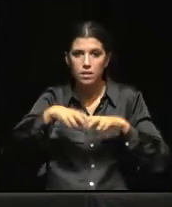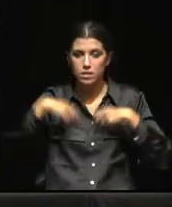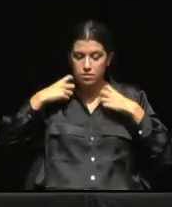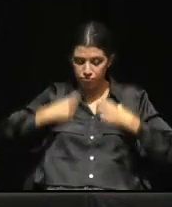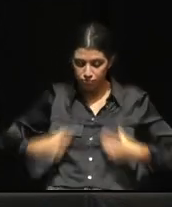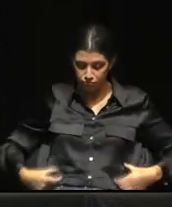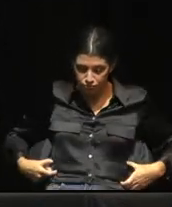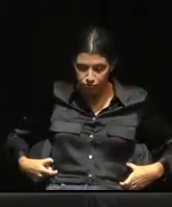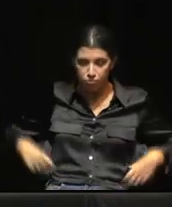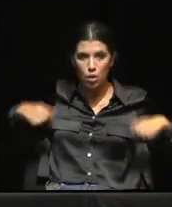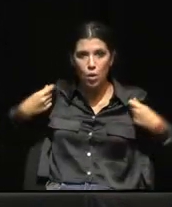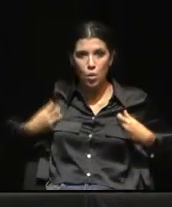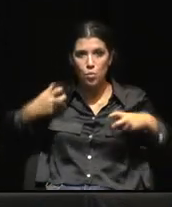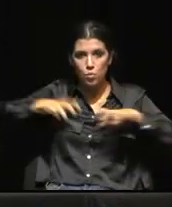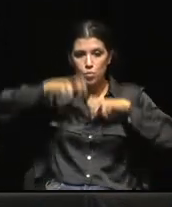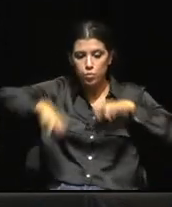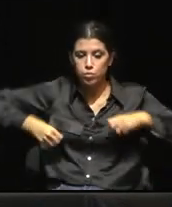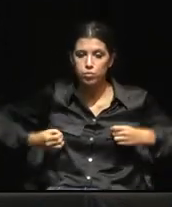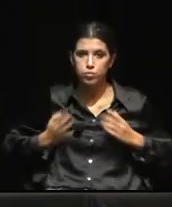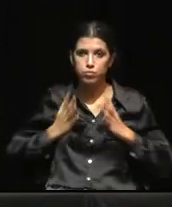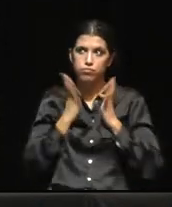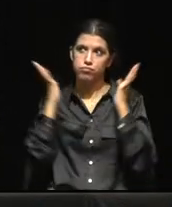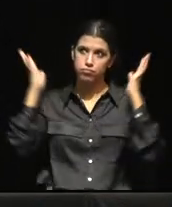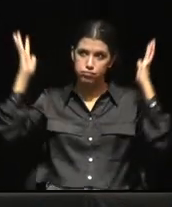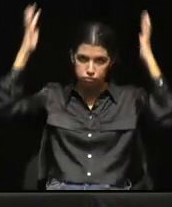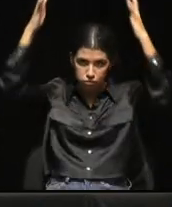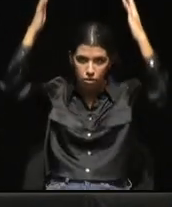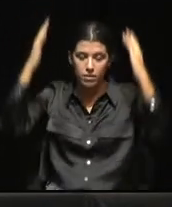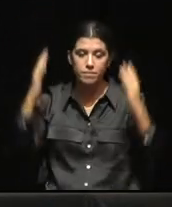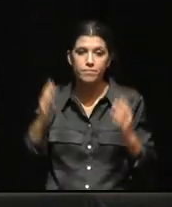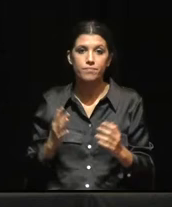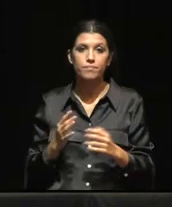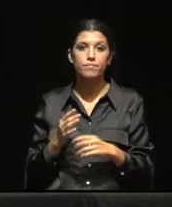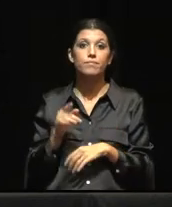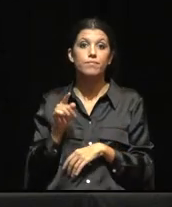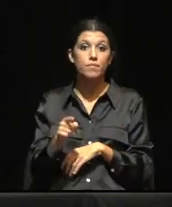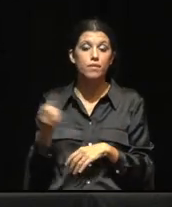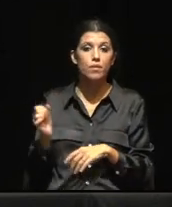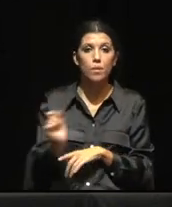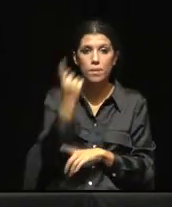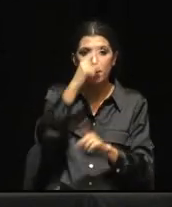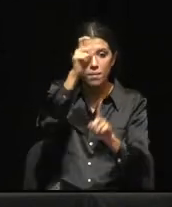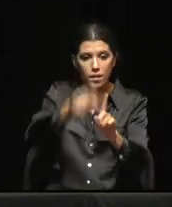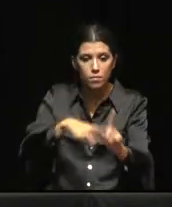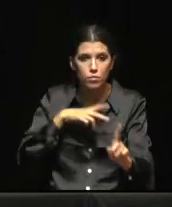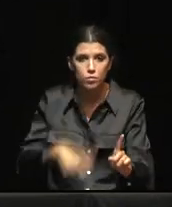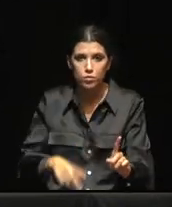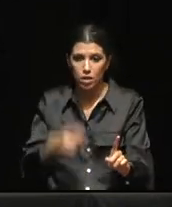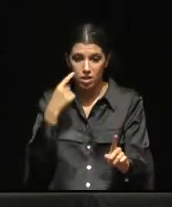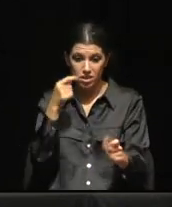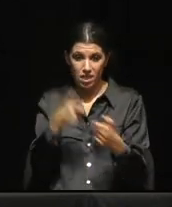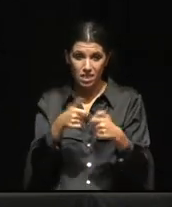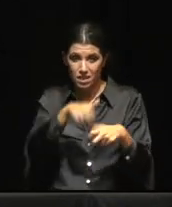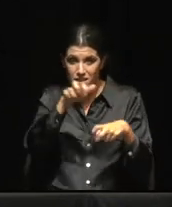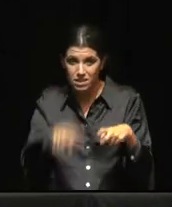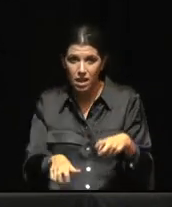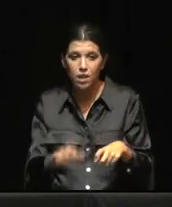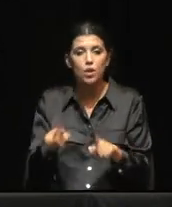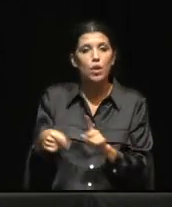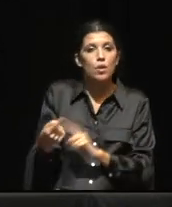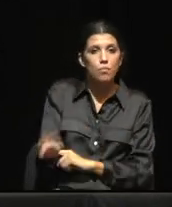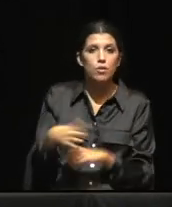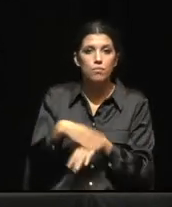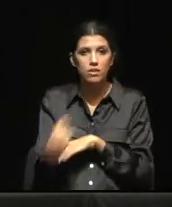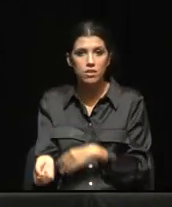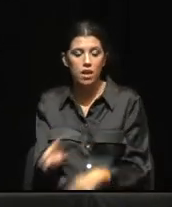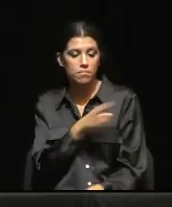um paraquedas ajustado para abrir a baixas altitudes foi o primeiro português neste tipo de saltos acabaria por ser mais